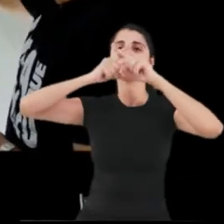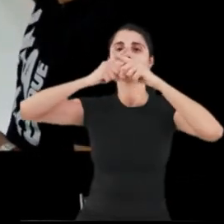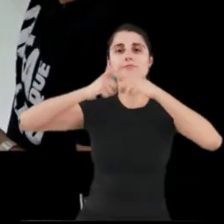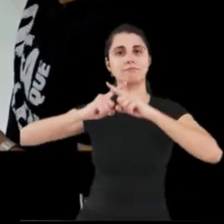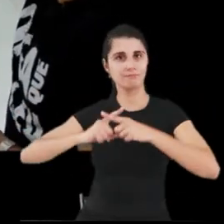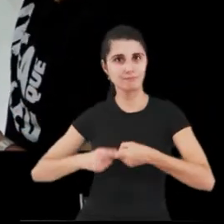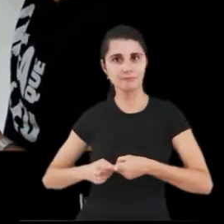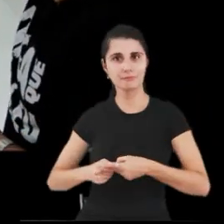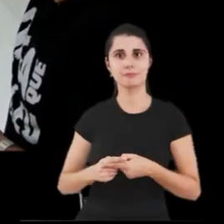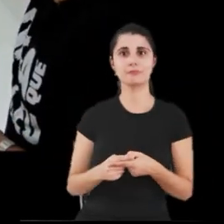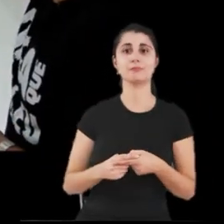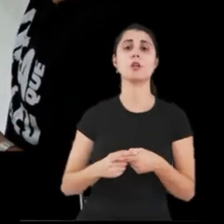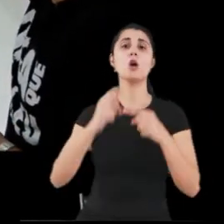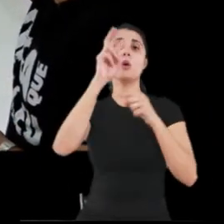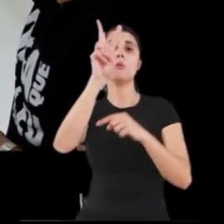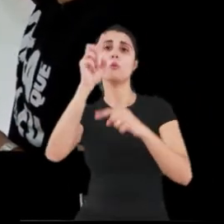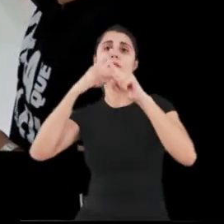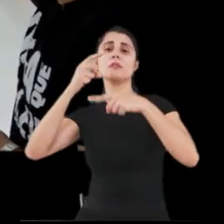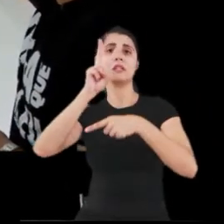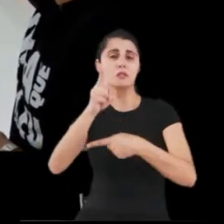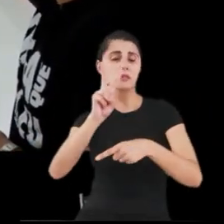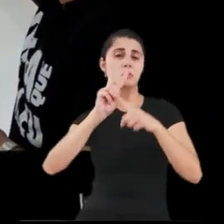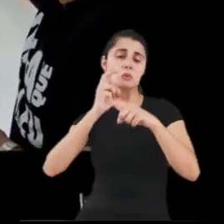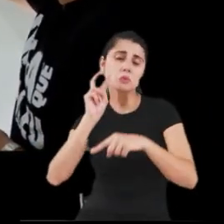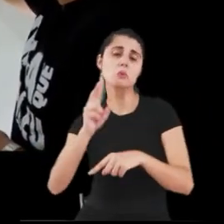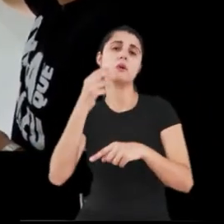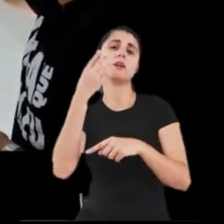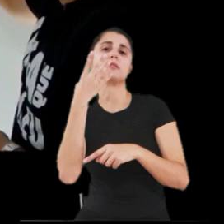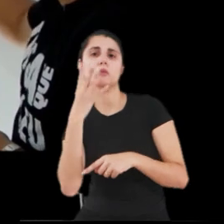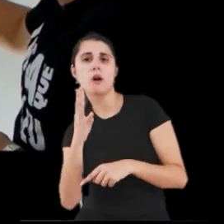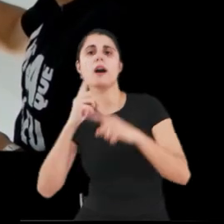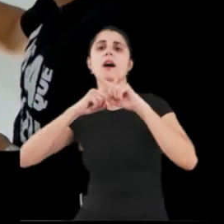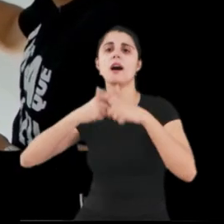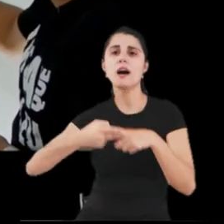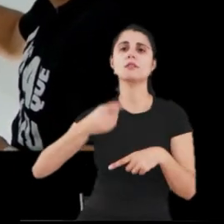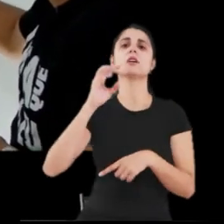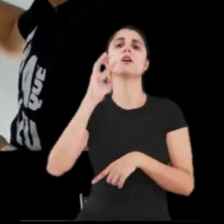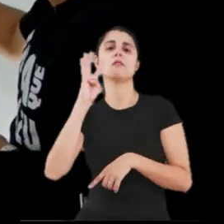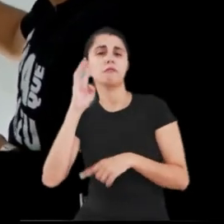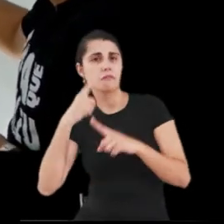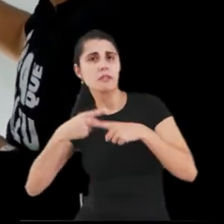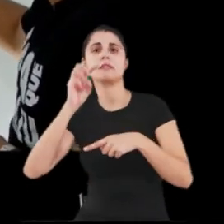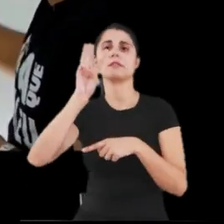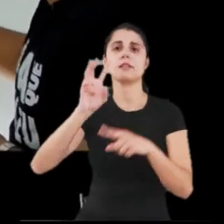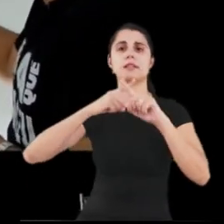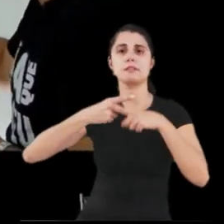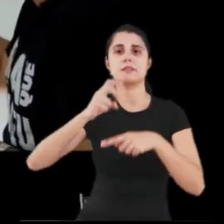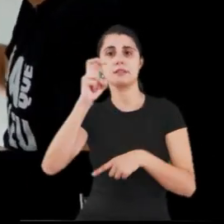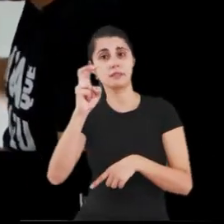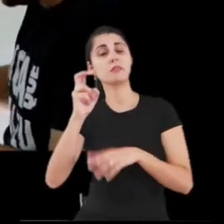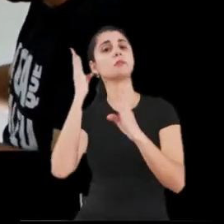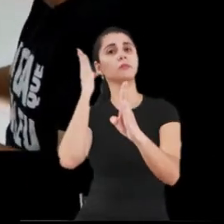à direita. 2 vezes 2, 4, vezes 2, 8, vezes 3, 24, vezes 5, 120. Perceba